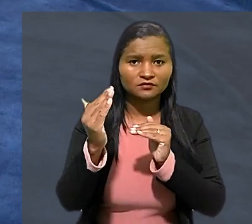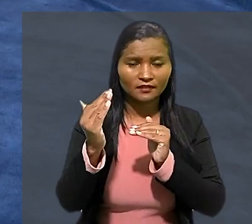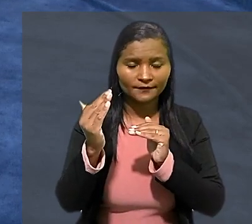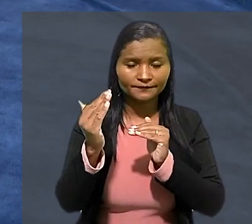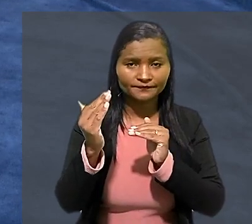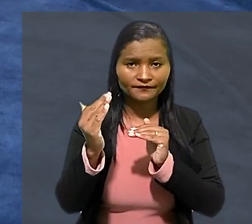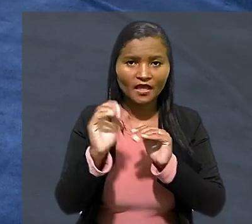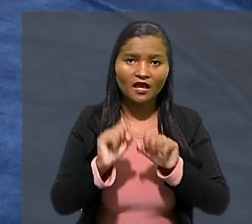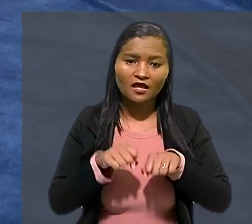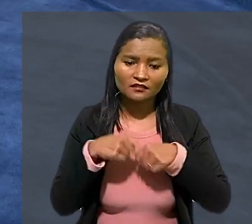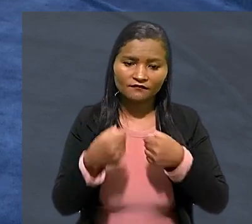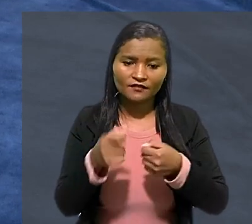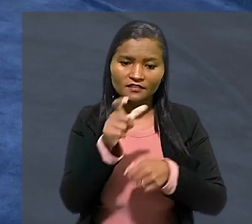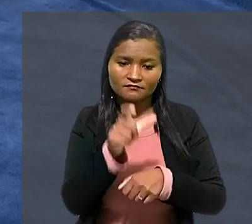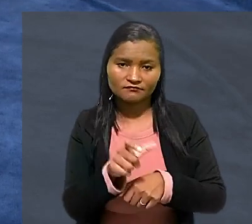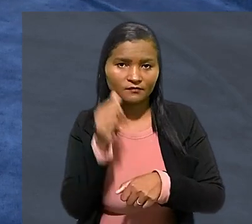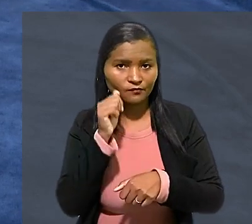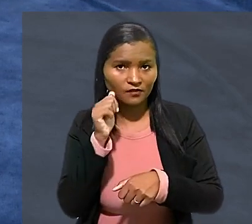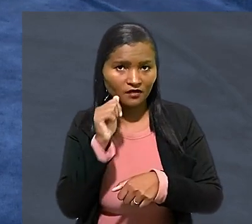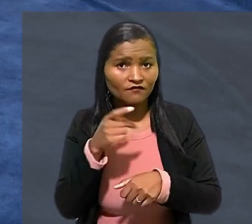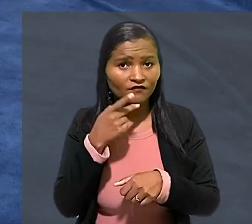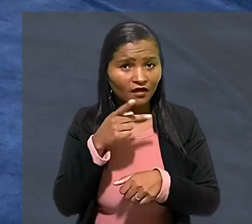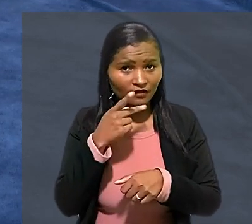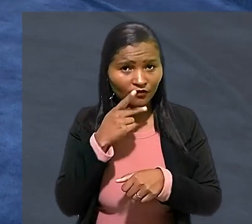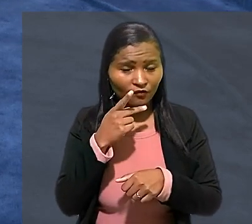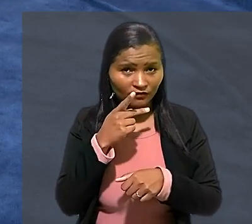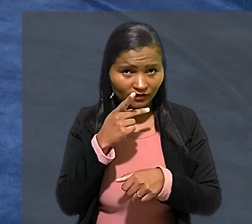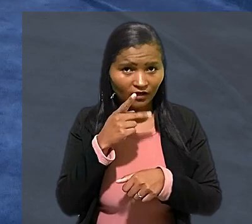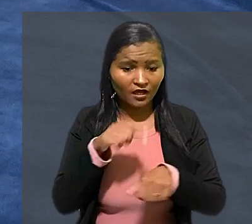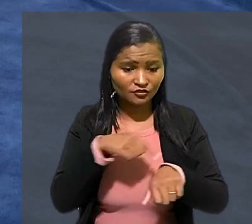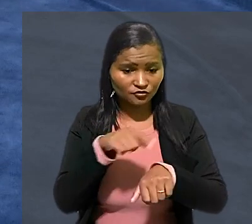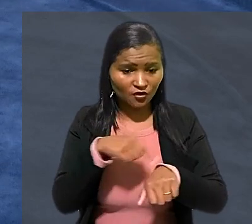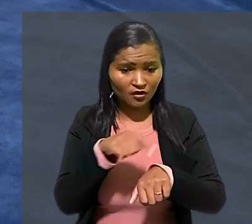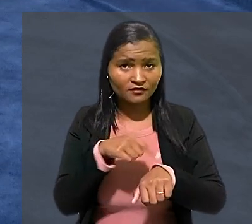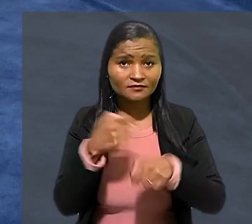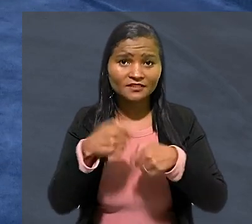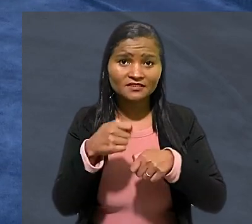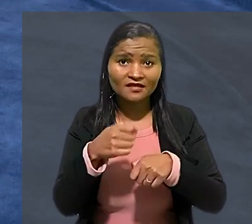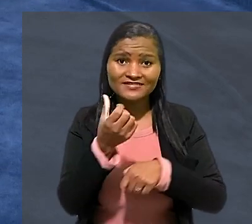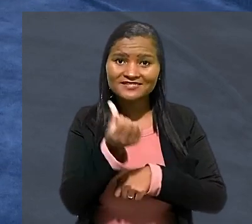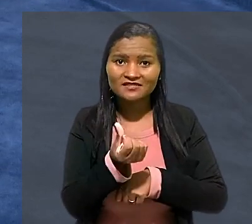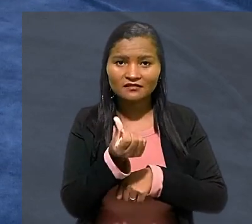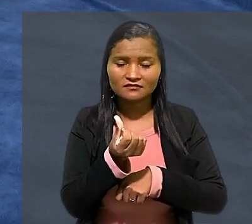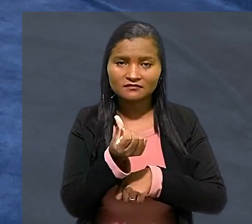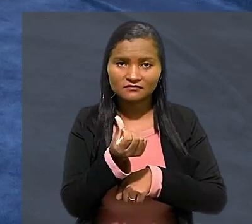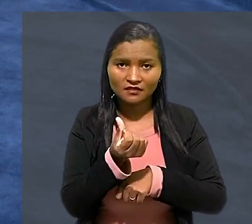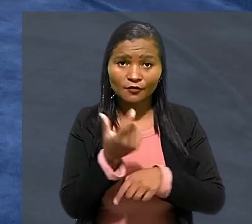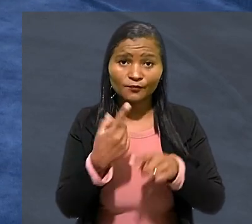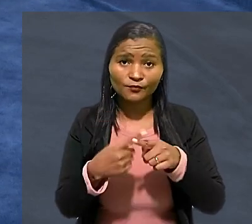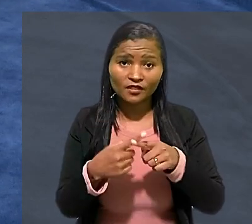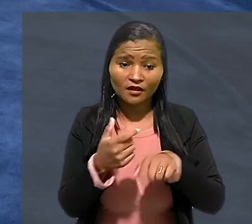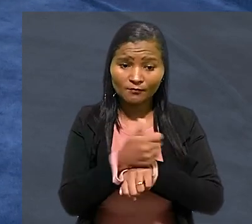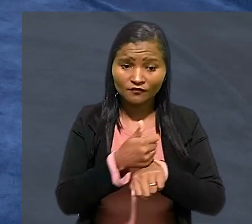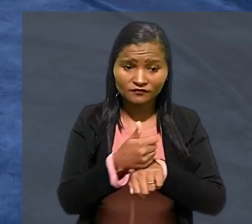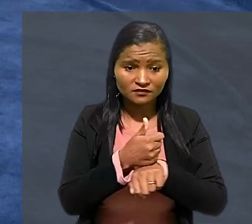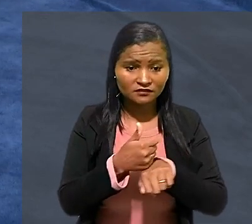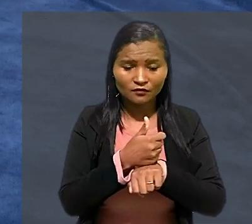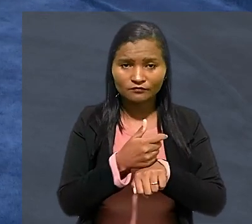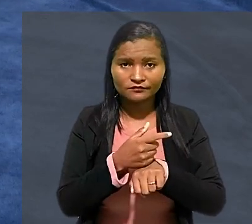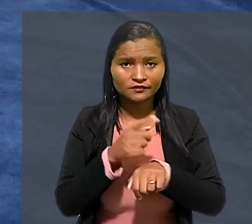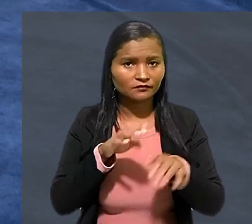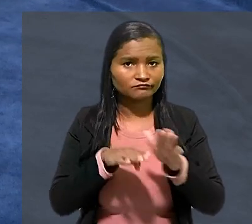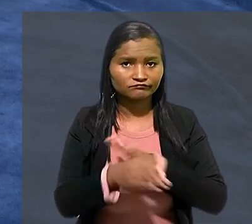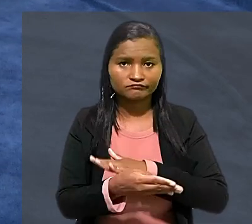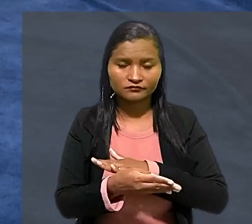extrapolava esse limite. A defesa da trabalhadora sustentou que a duração deveria ter sido de 6 horas, porque os